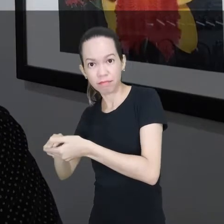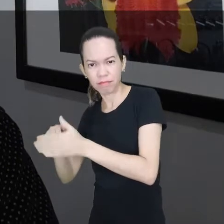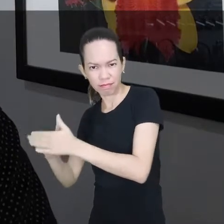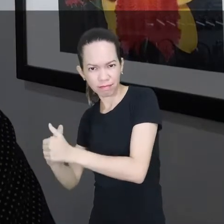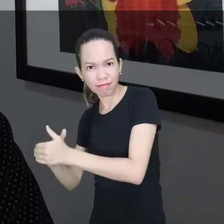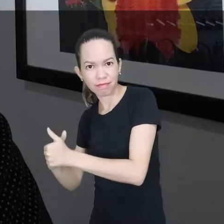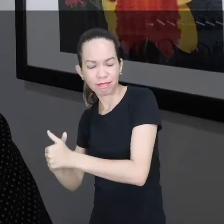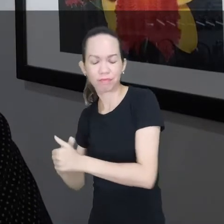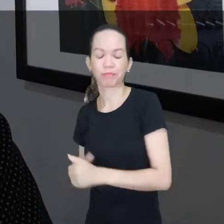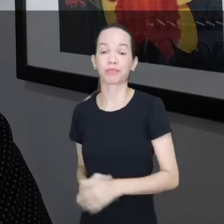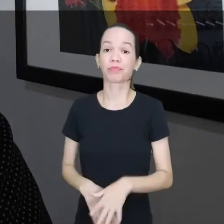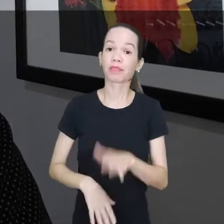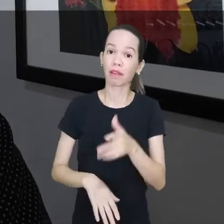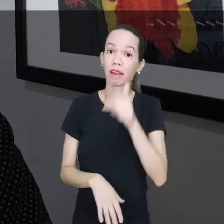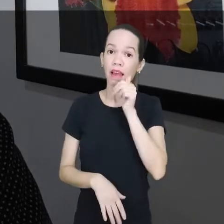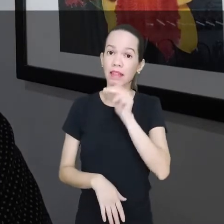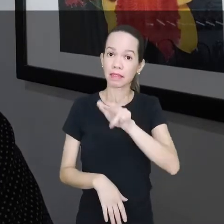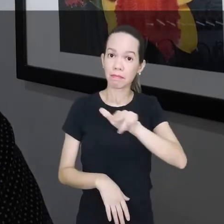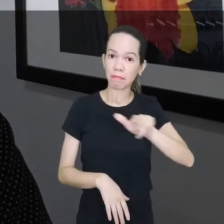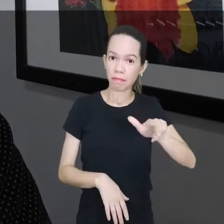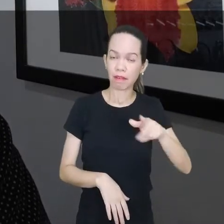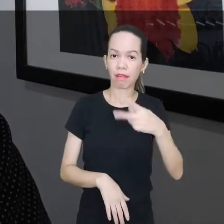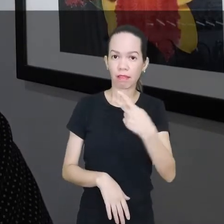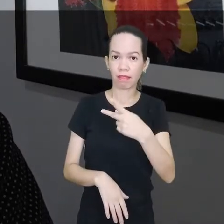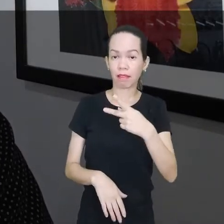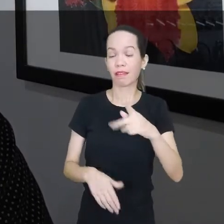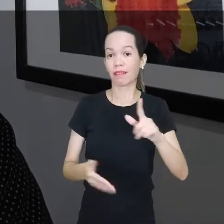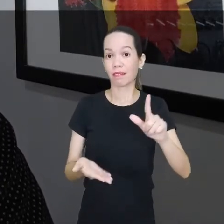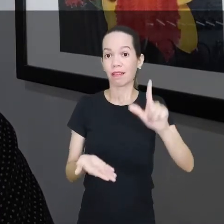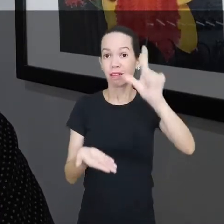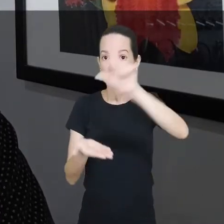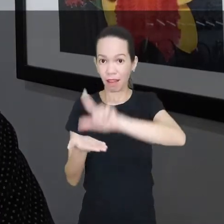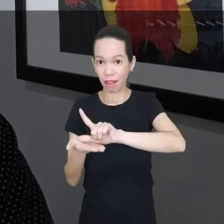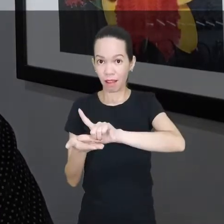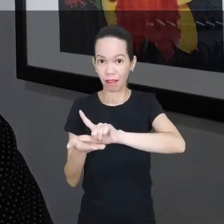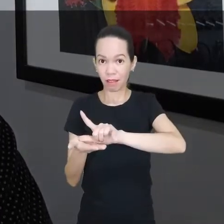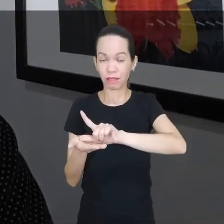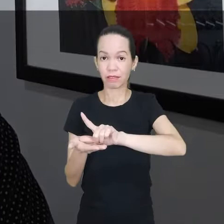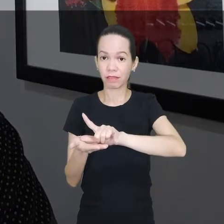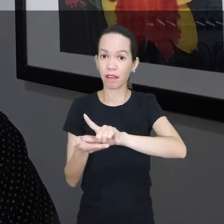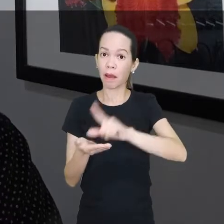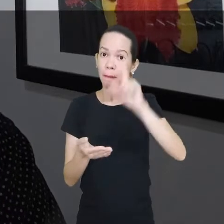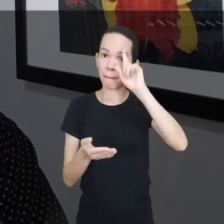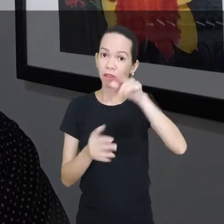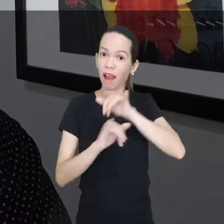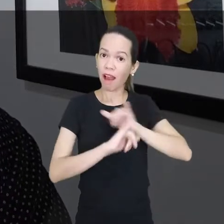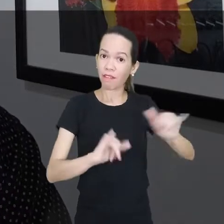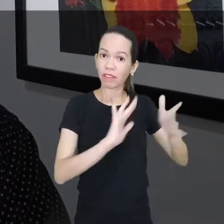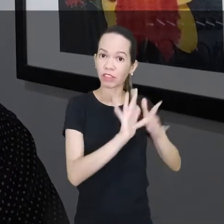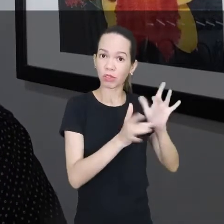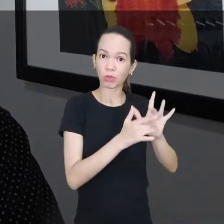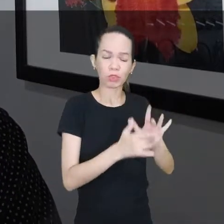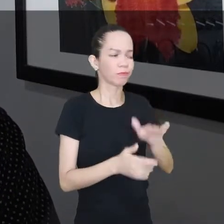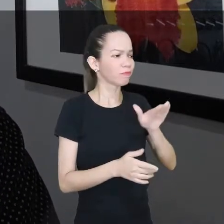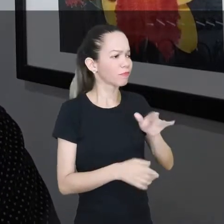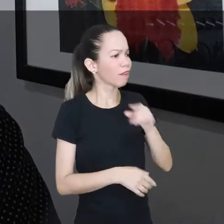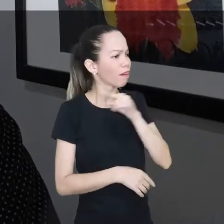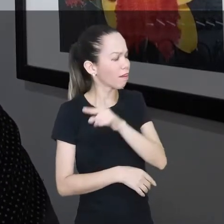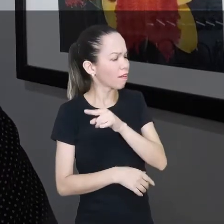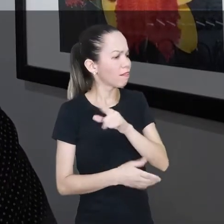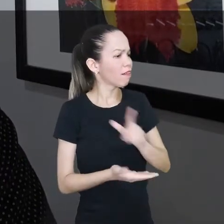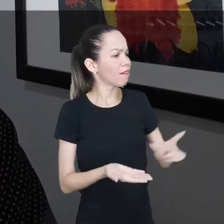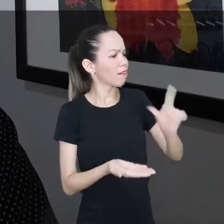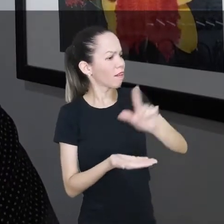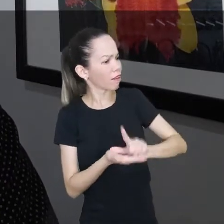as irmãs de Lázaro mandaram dizer a Jesus: Senhor, aquele a quem amas está doente. Ao ouvir isso, Jesus disse: